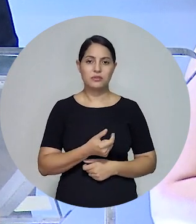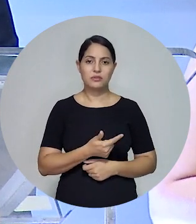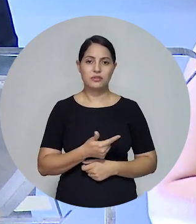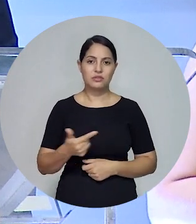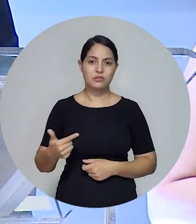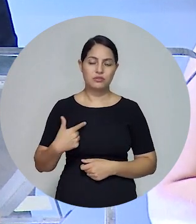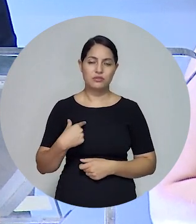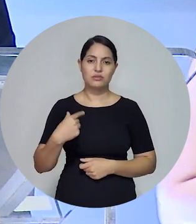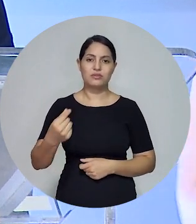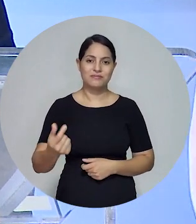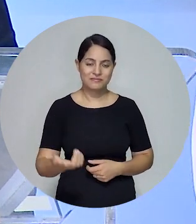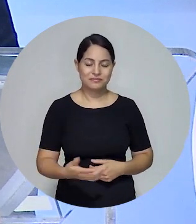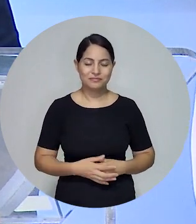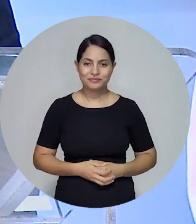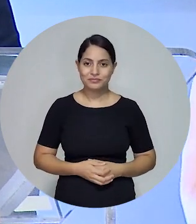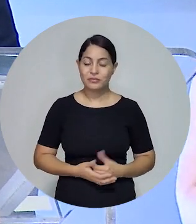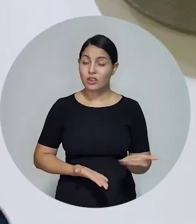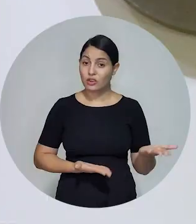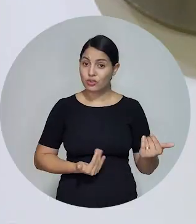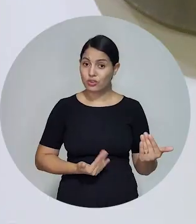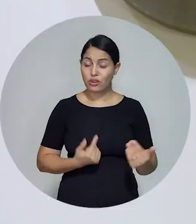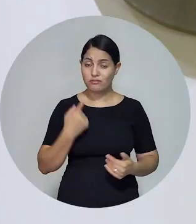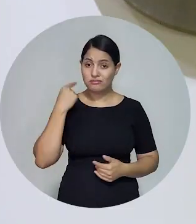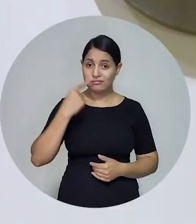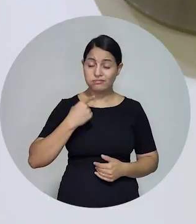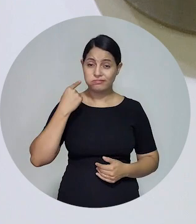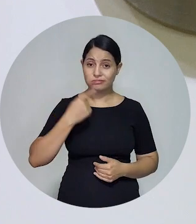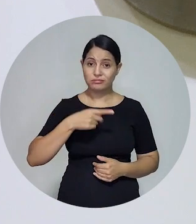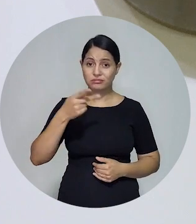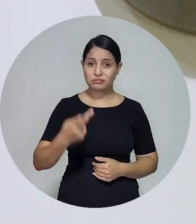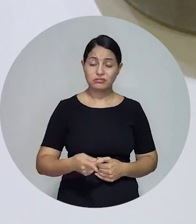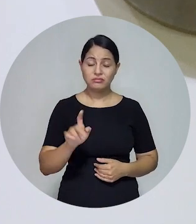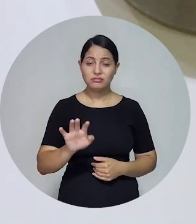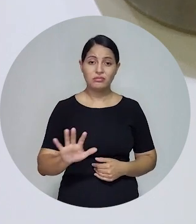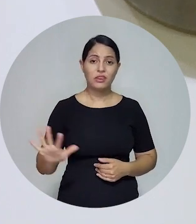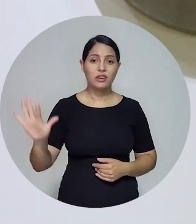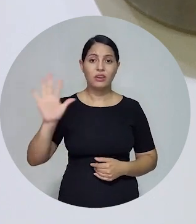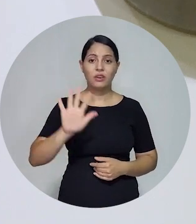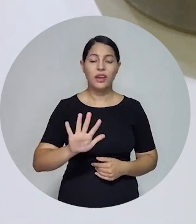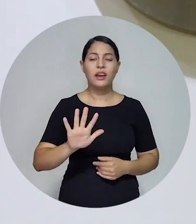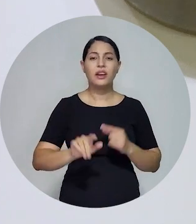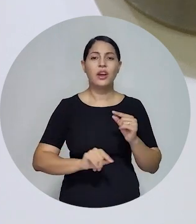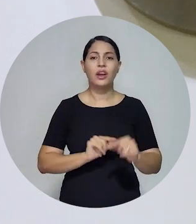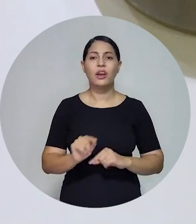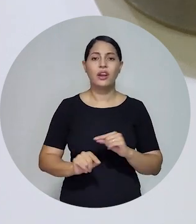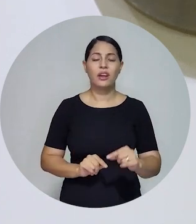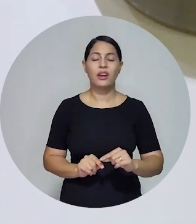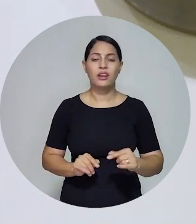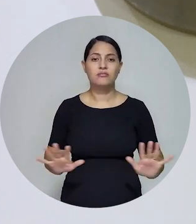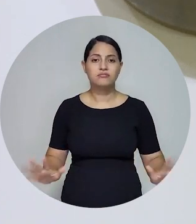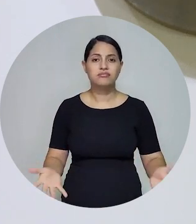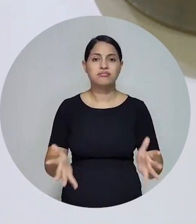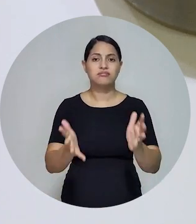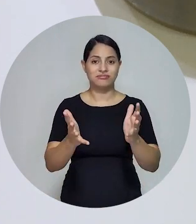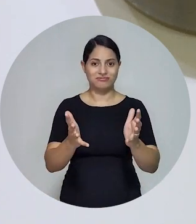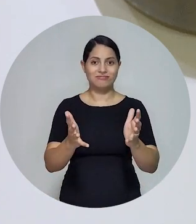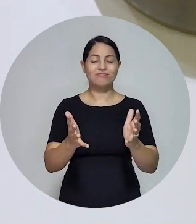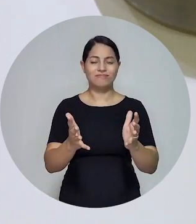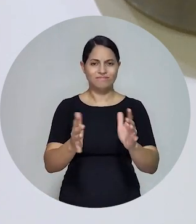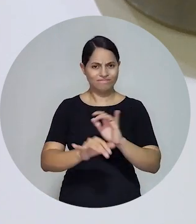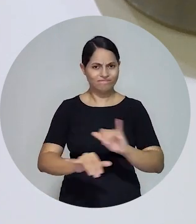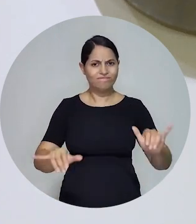de fevereiro do ano de 2022. O Congresso da Advocacia Jovem aqui no estado de Goiás, ele tem como uma de suas principais